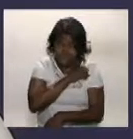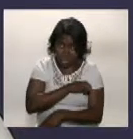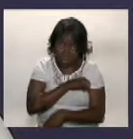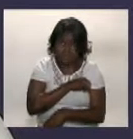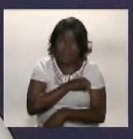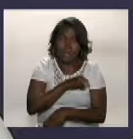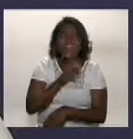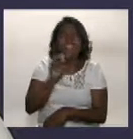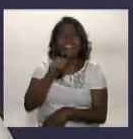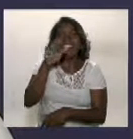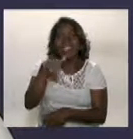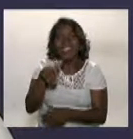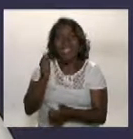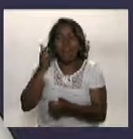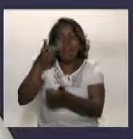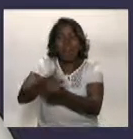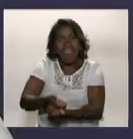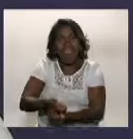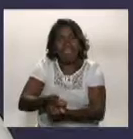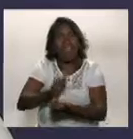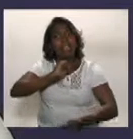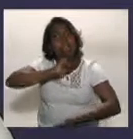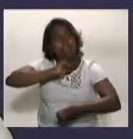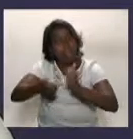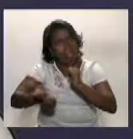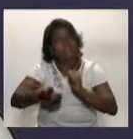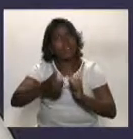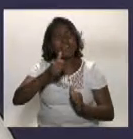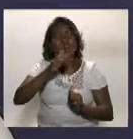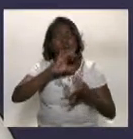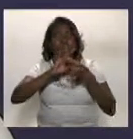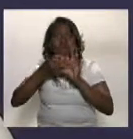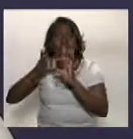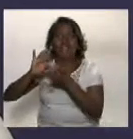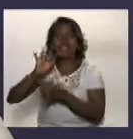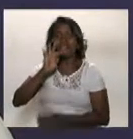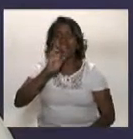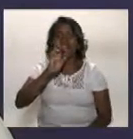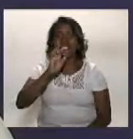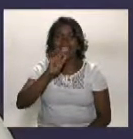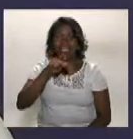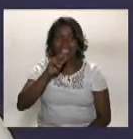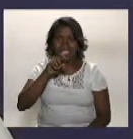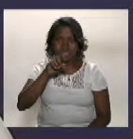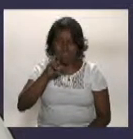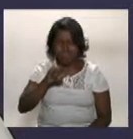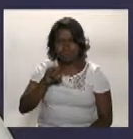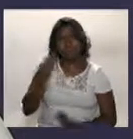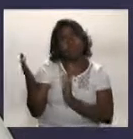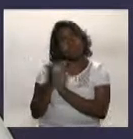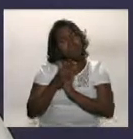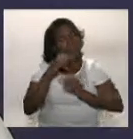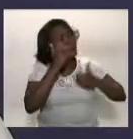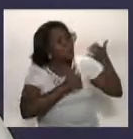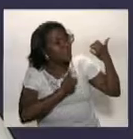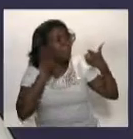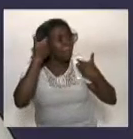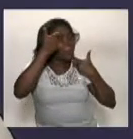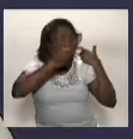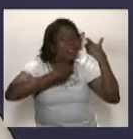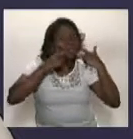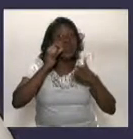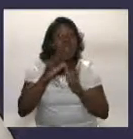isso funcionaria? Eu queria só me permitir fazer uma retrospectiva muito breve. Logo quando eu cheguei a essa casa, eu fui procurada pela Associação